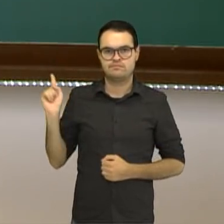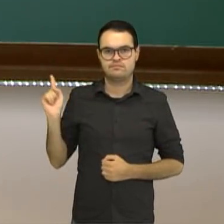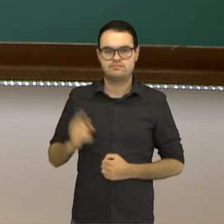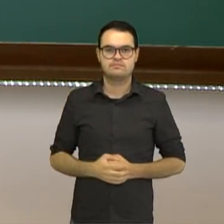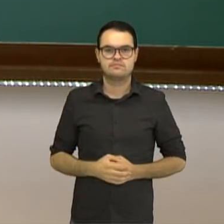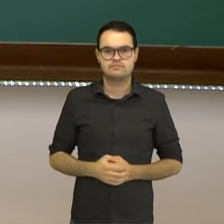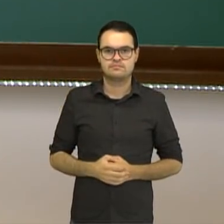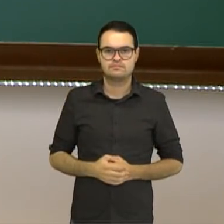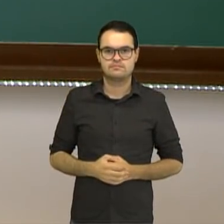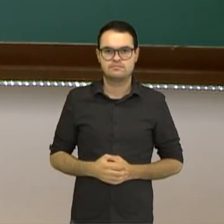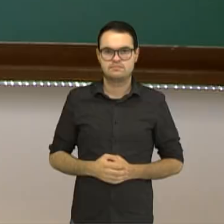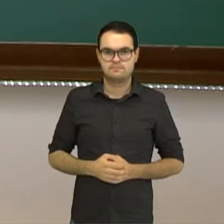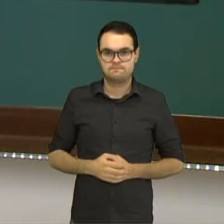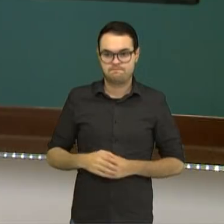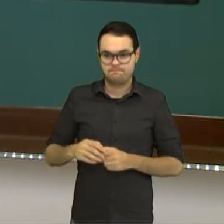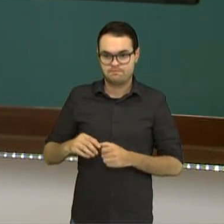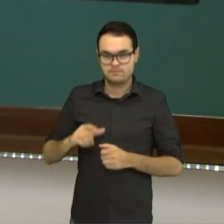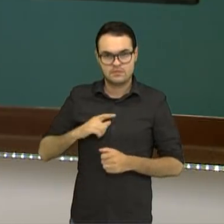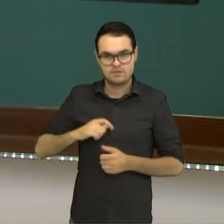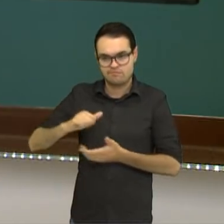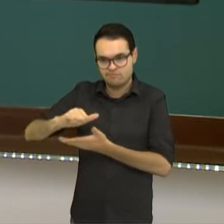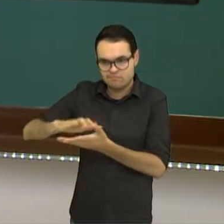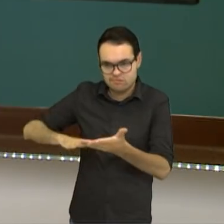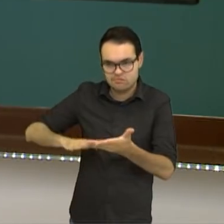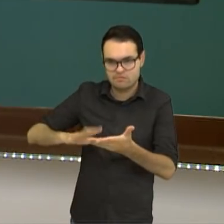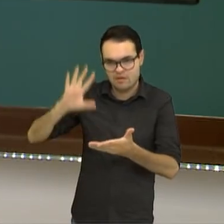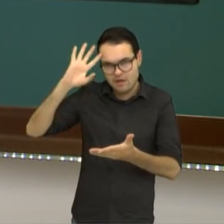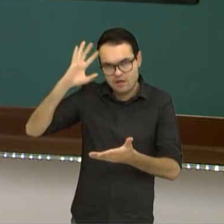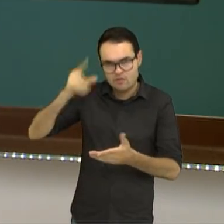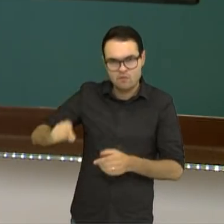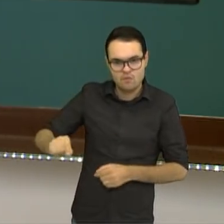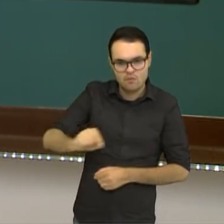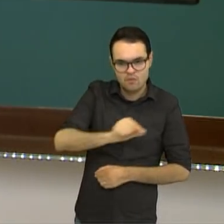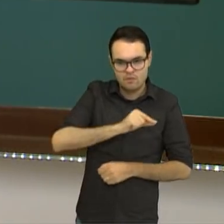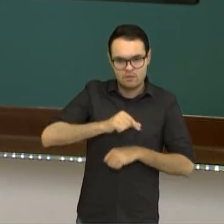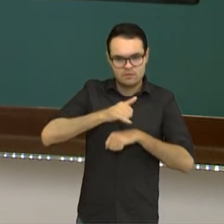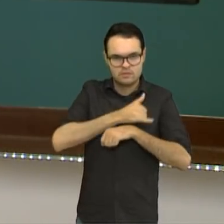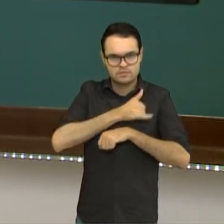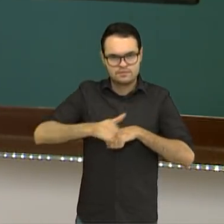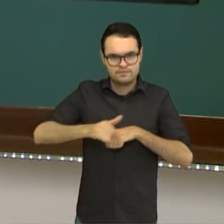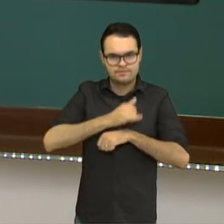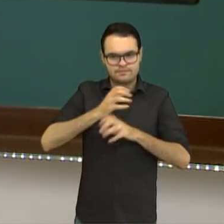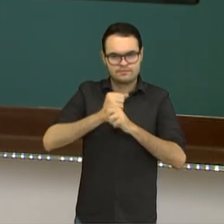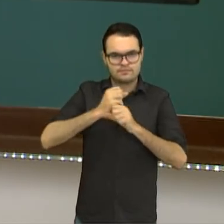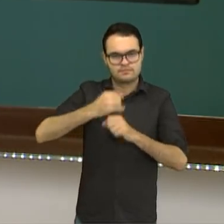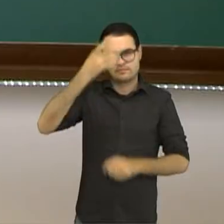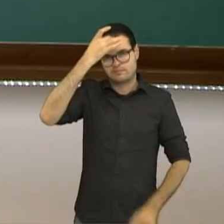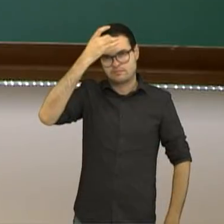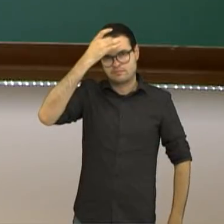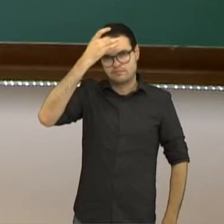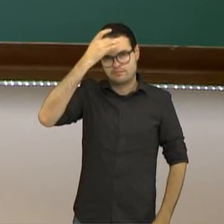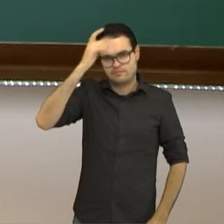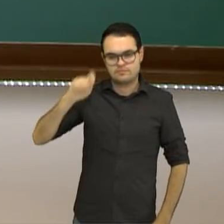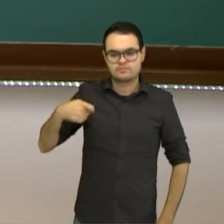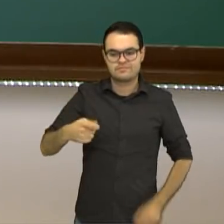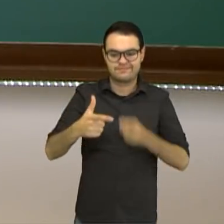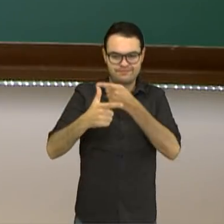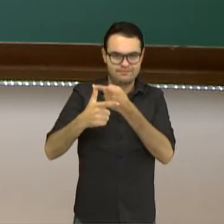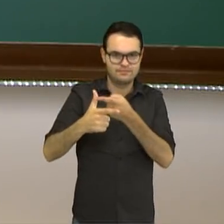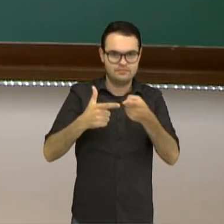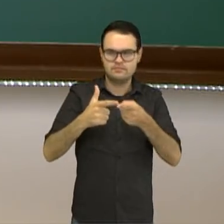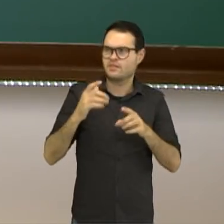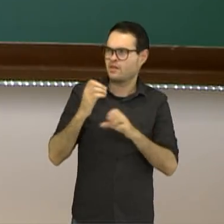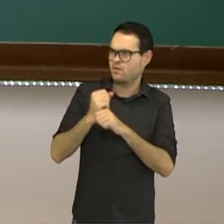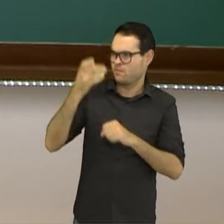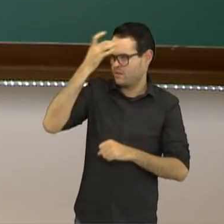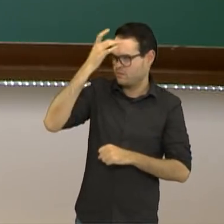é resolver exercícios utilizando estratégia de cálculo mental para resolver as operações de divisão. Cálculo mental